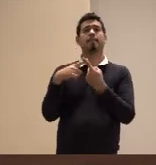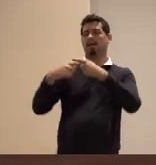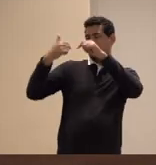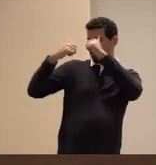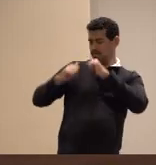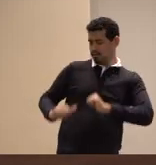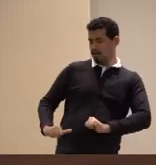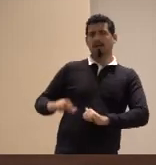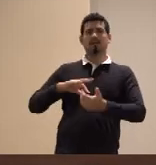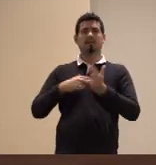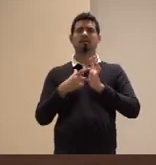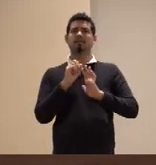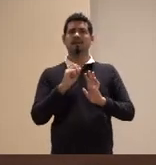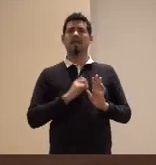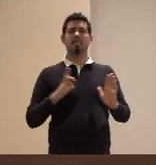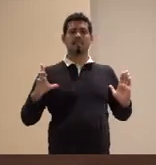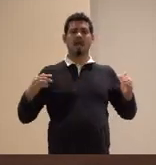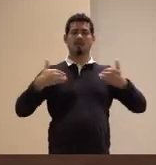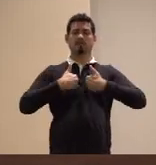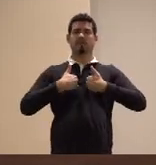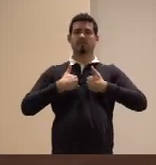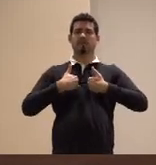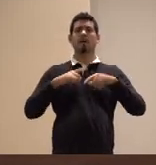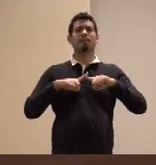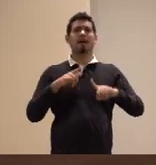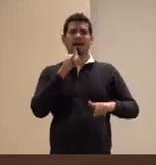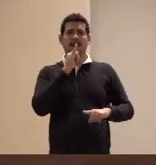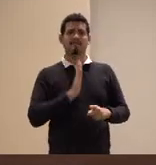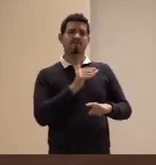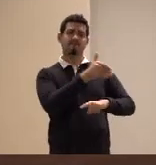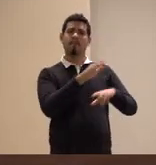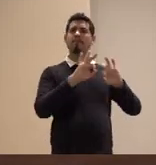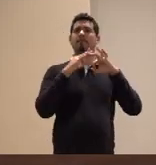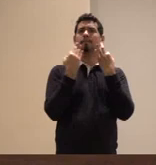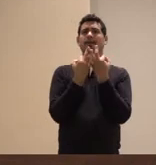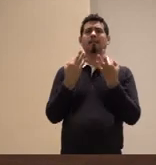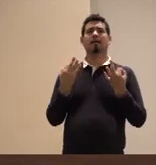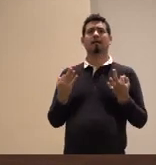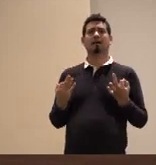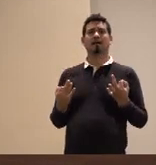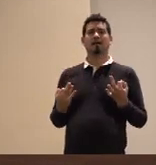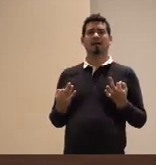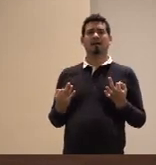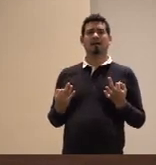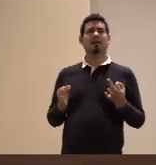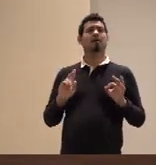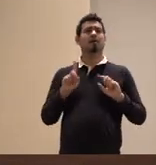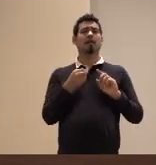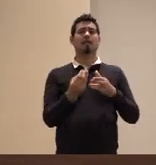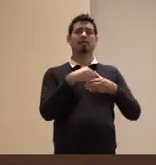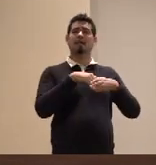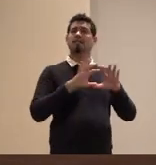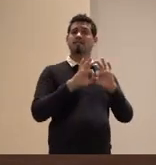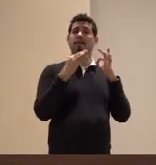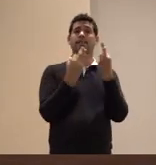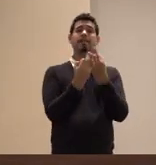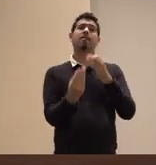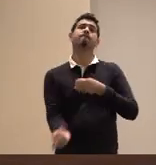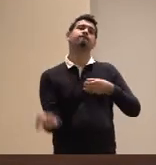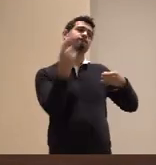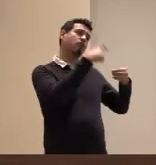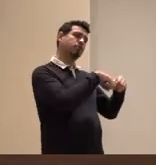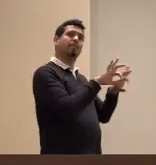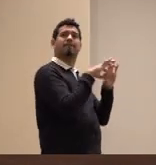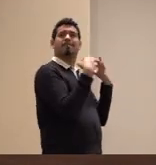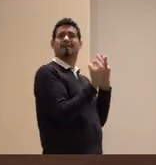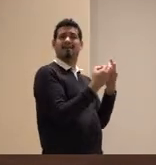diagnóstico dela era de autismo. E aí a menina foi para a família, e aí na família, voltou para a família, e